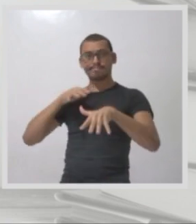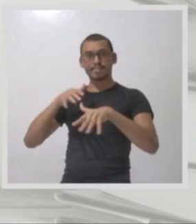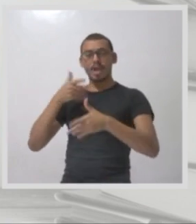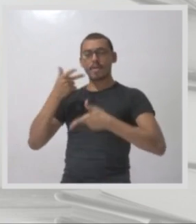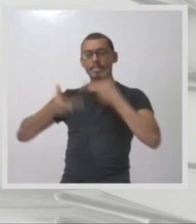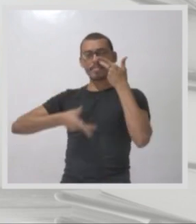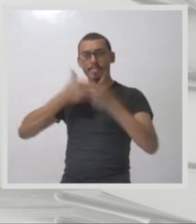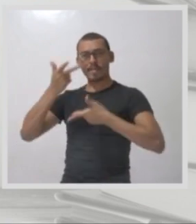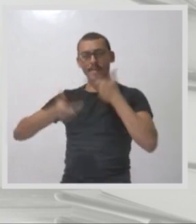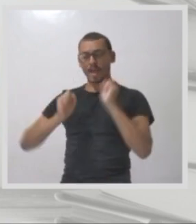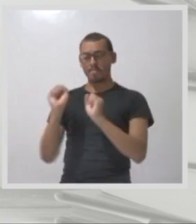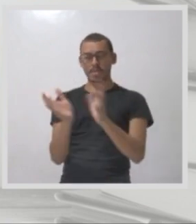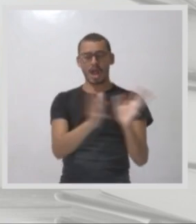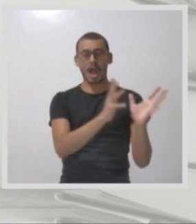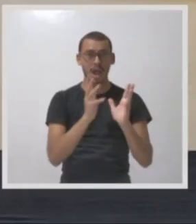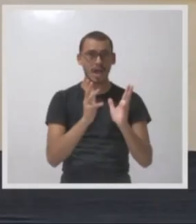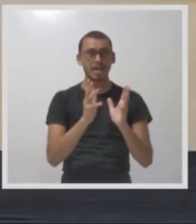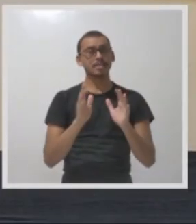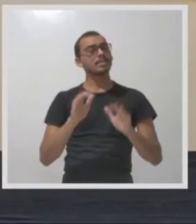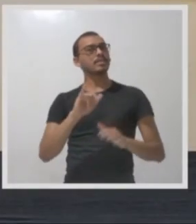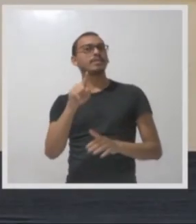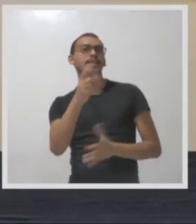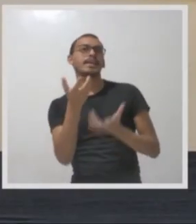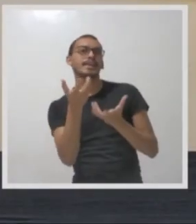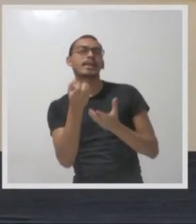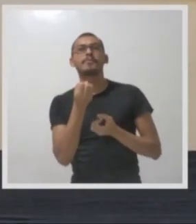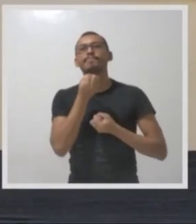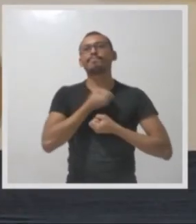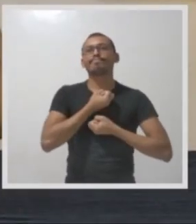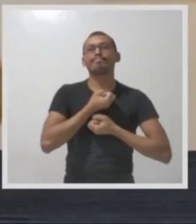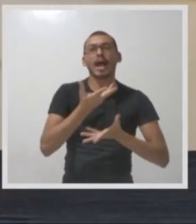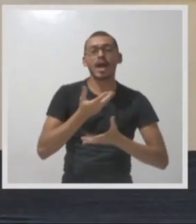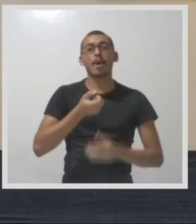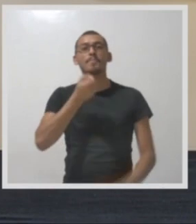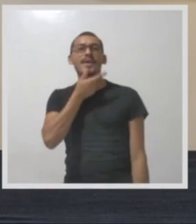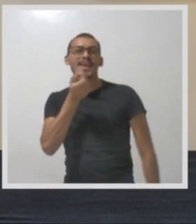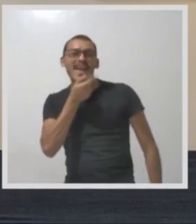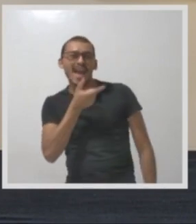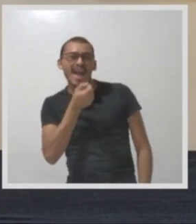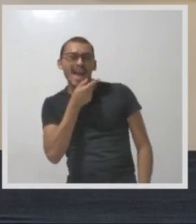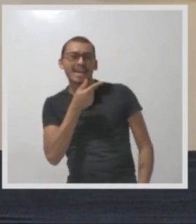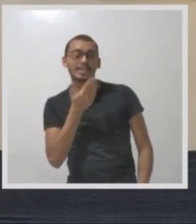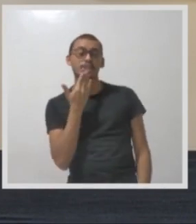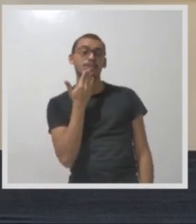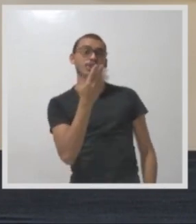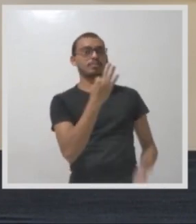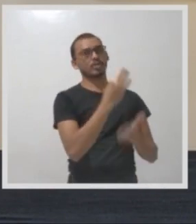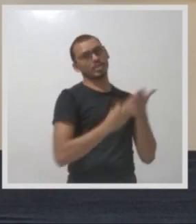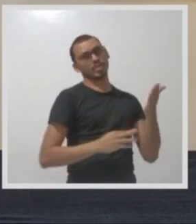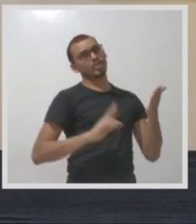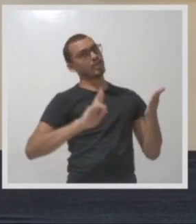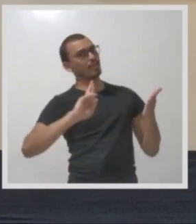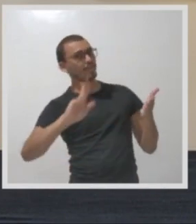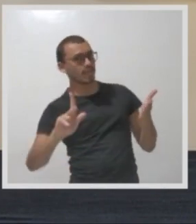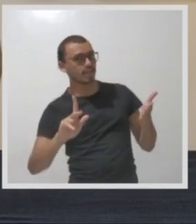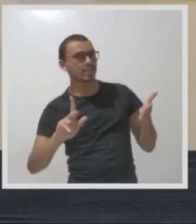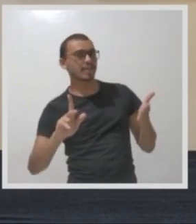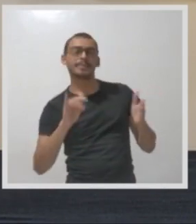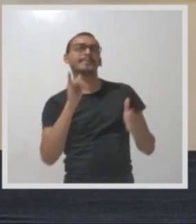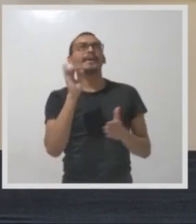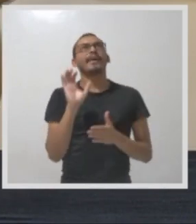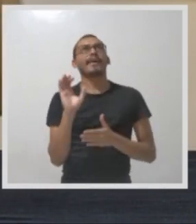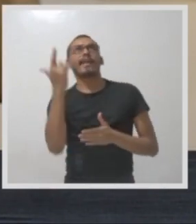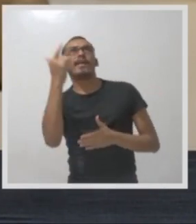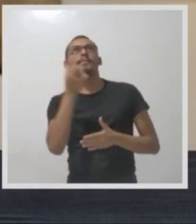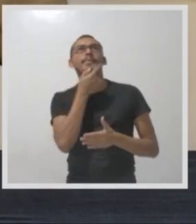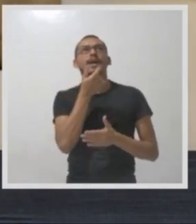se você quer contar, por exemplo, uma piada, você vai usar um tipo de texto. É claro que quando você vai contar uma piada, você não vai